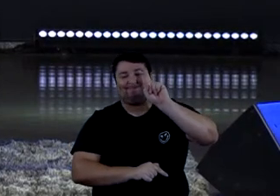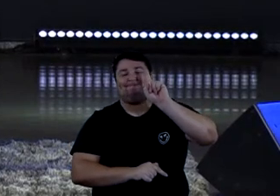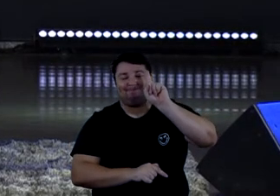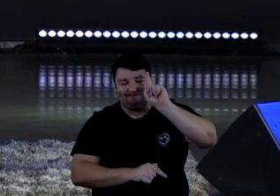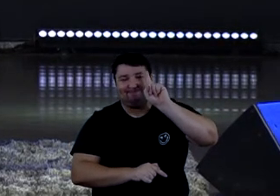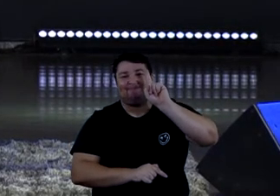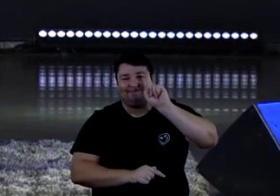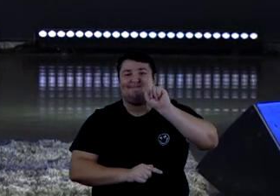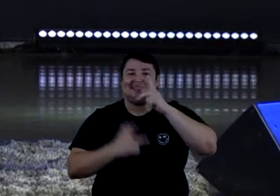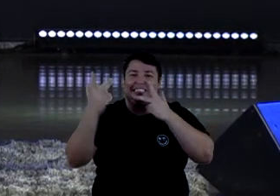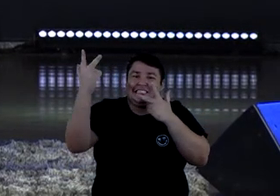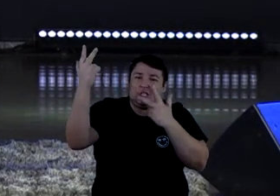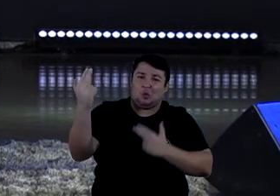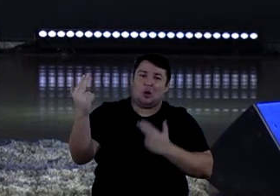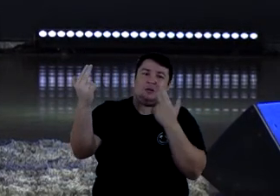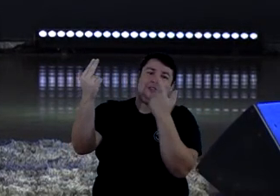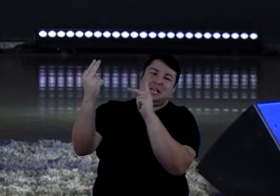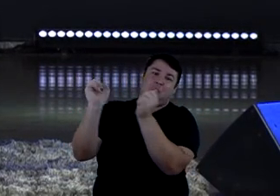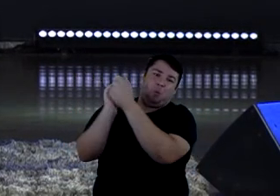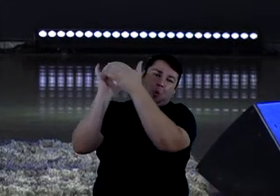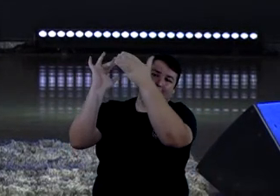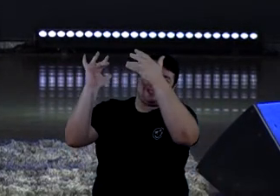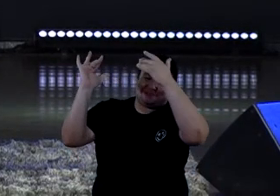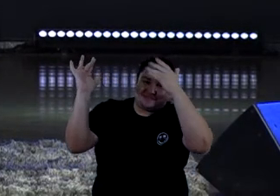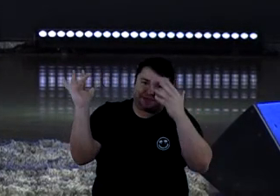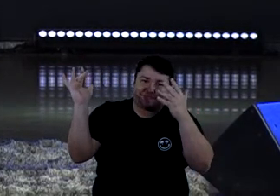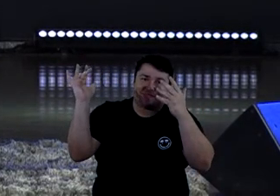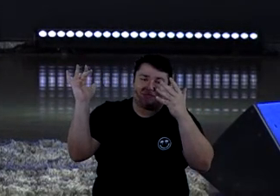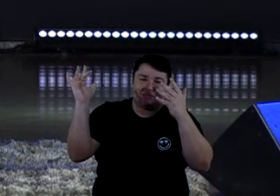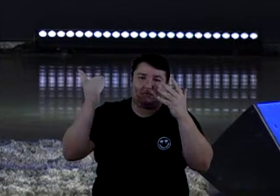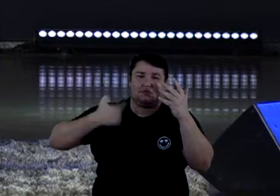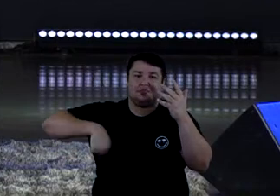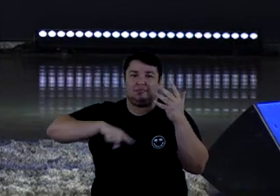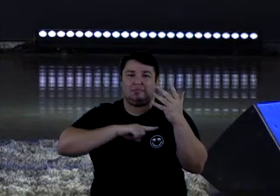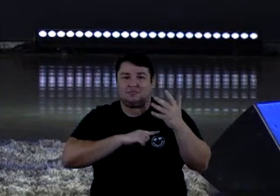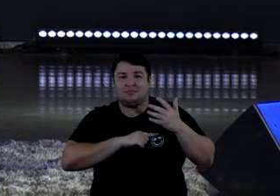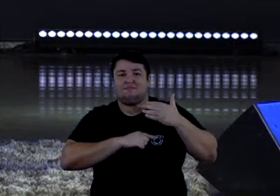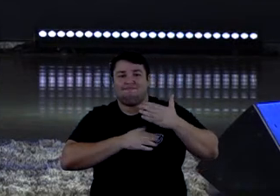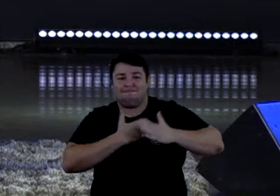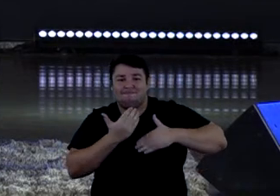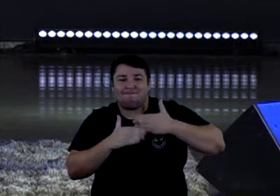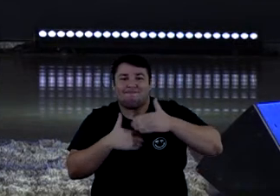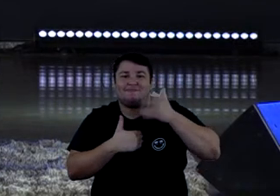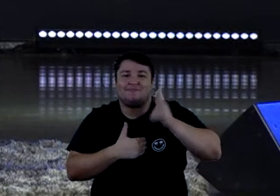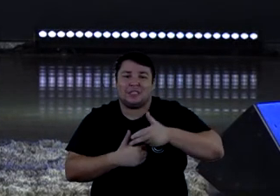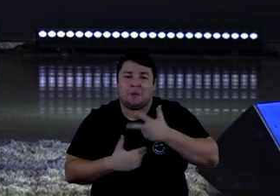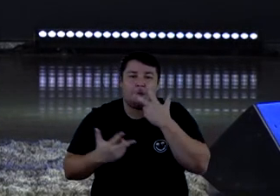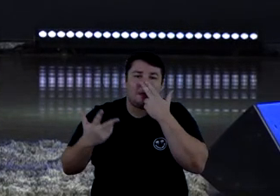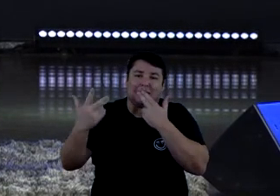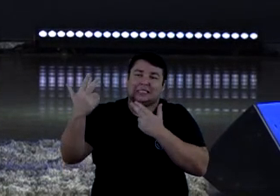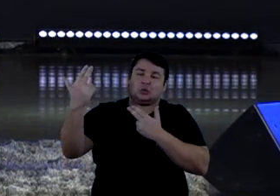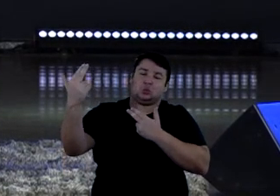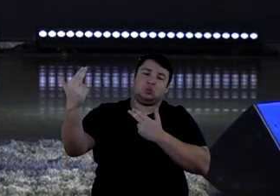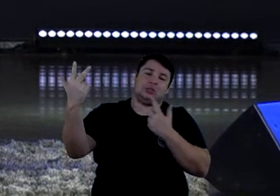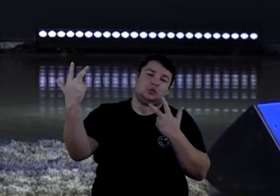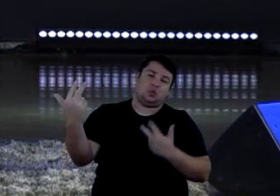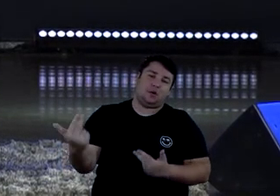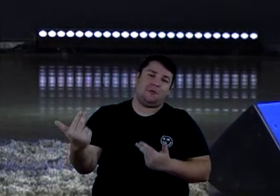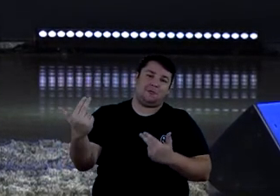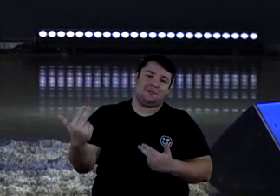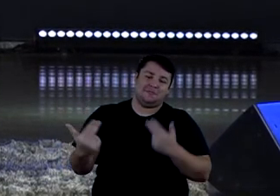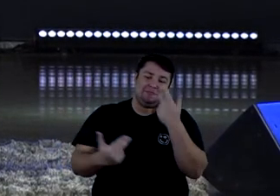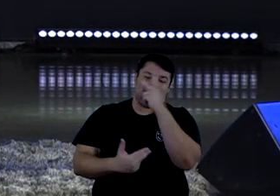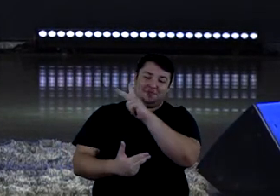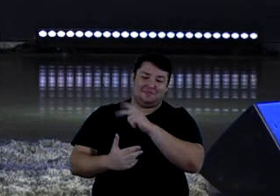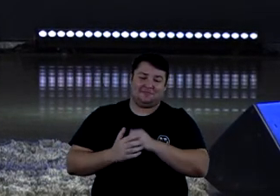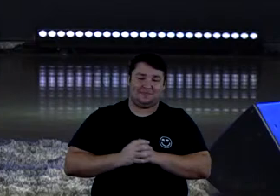gradativamente a sua imagem gloriosa, deixando-nos cada vez mais parecidos com